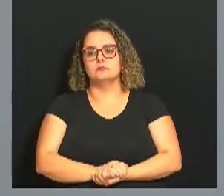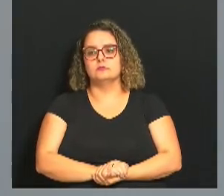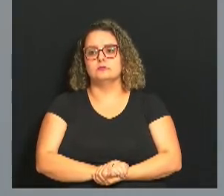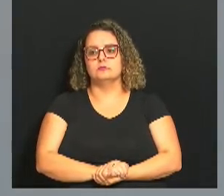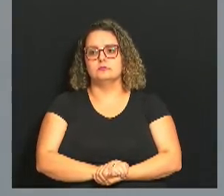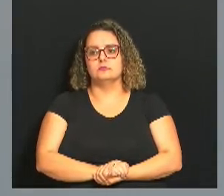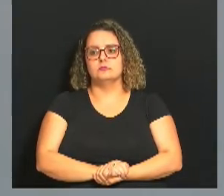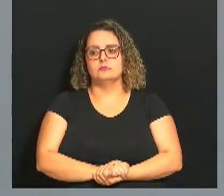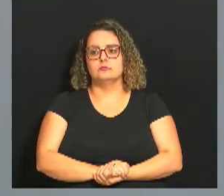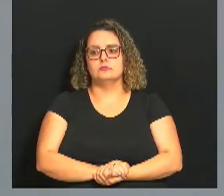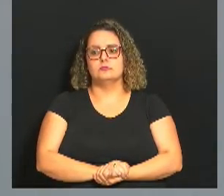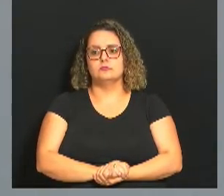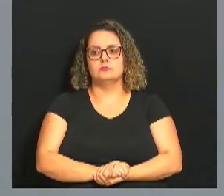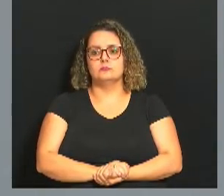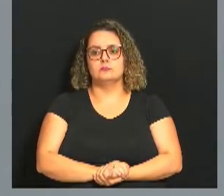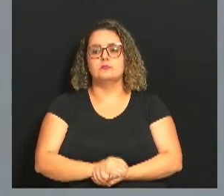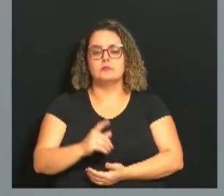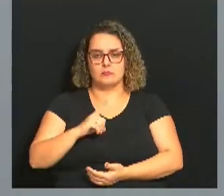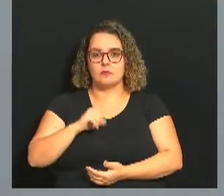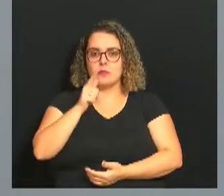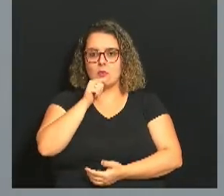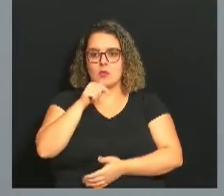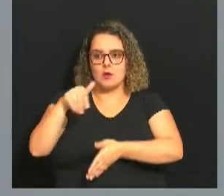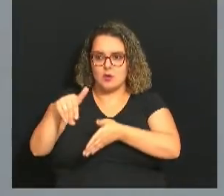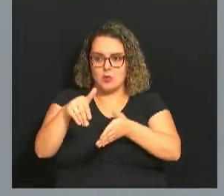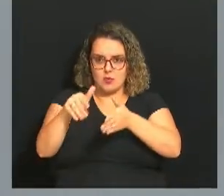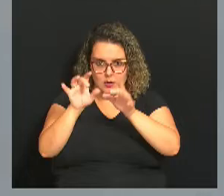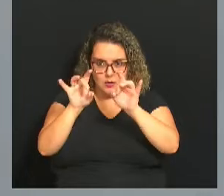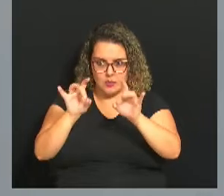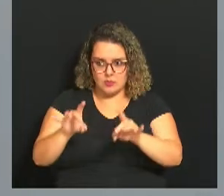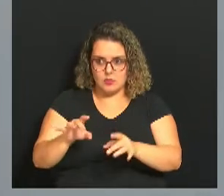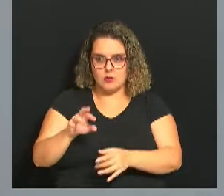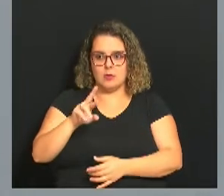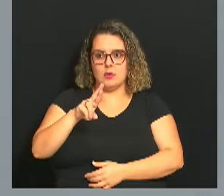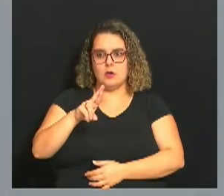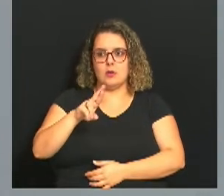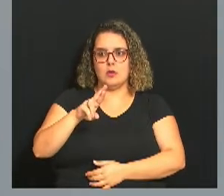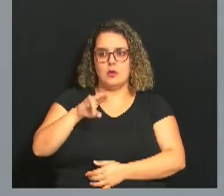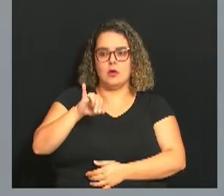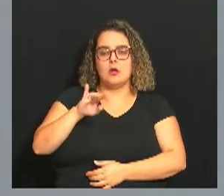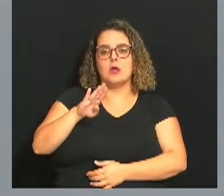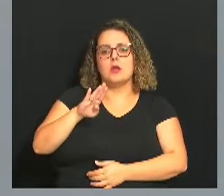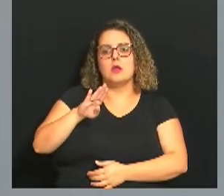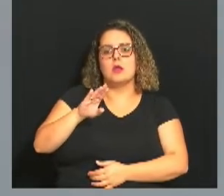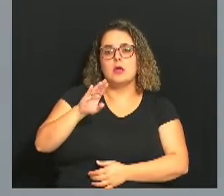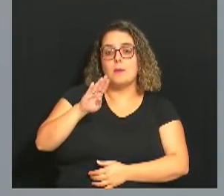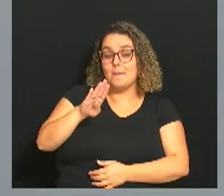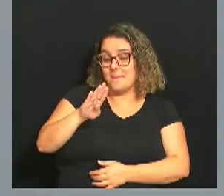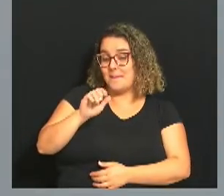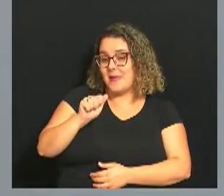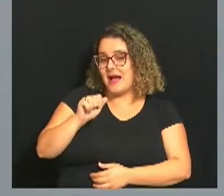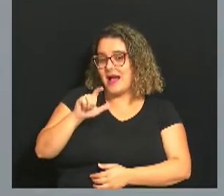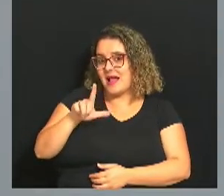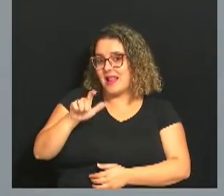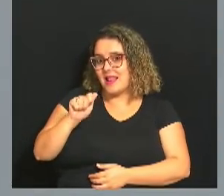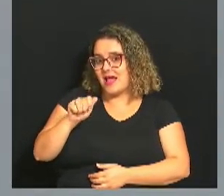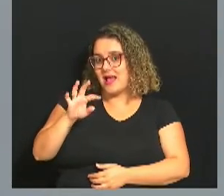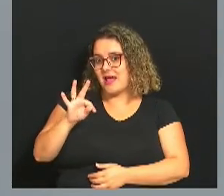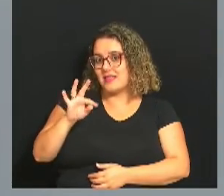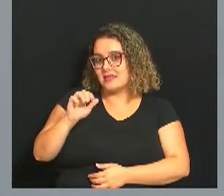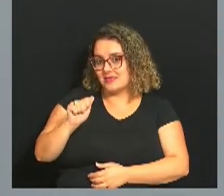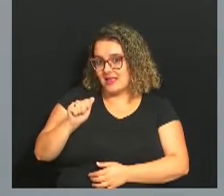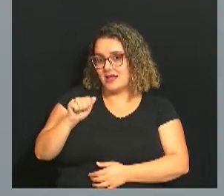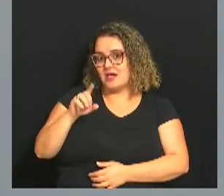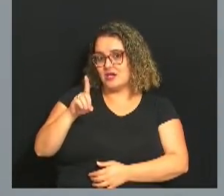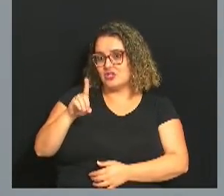O Rio tem um rio específico, né, que é o Rio Palatadino. Ele é um rio que há 50 anos atrás